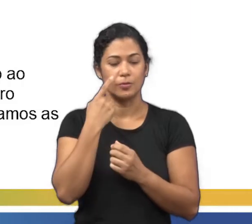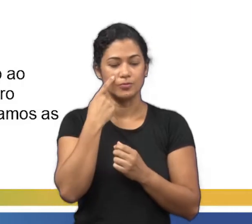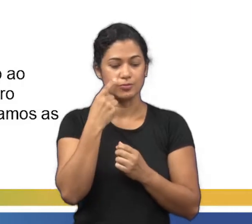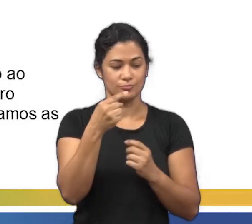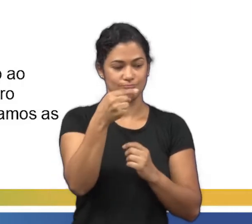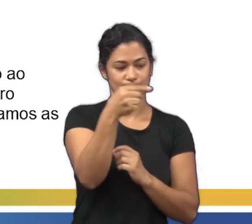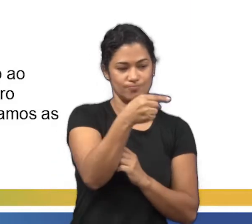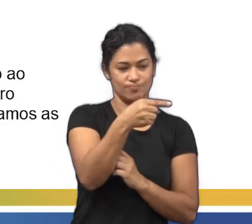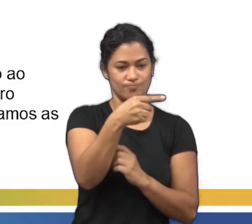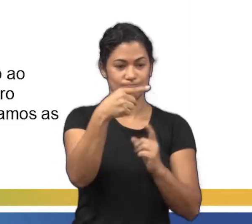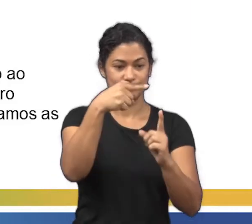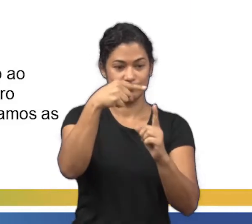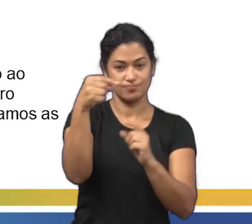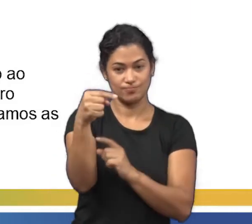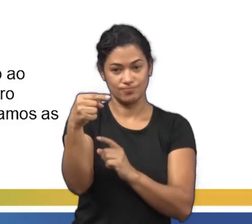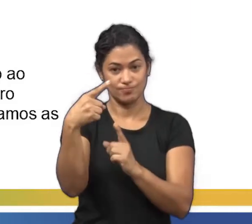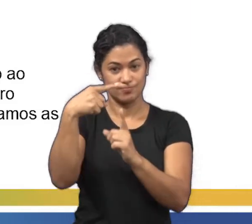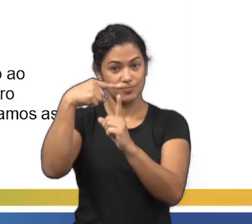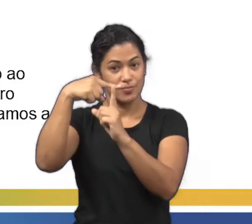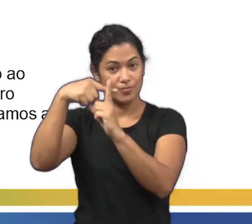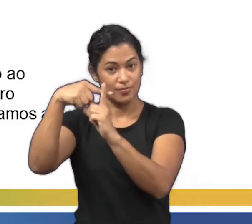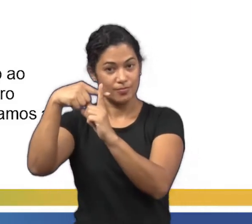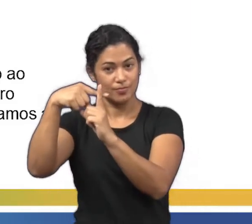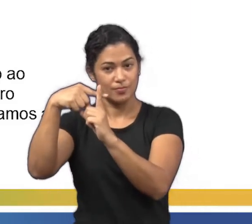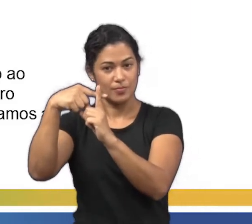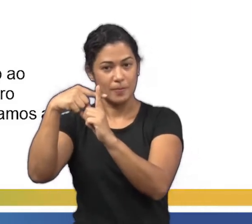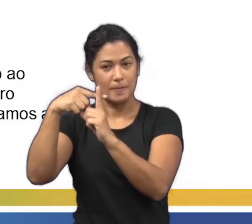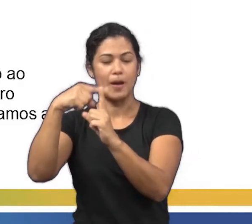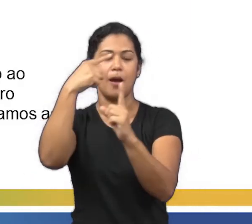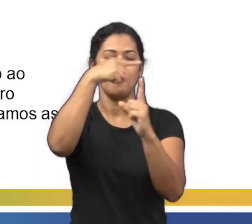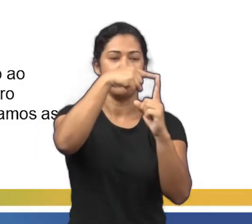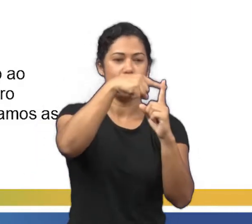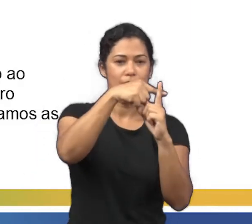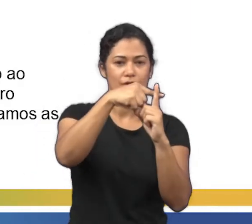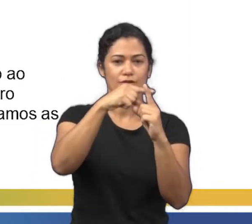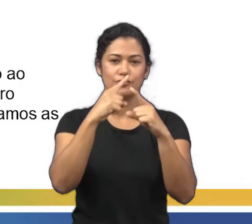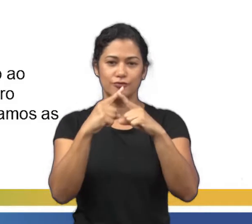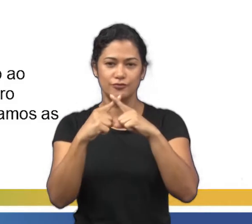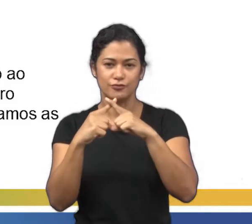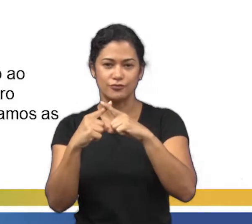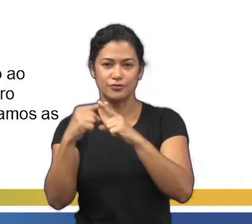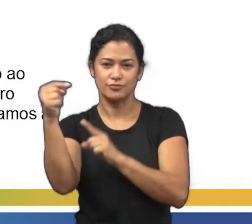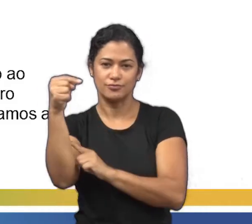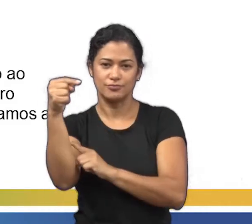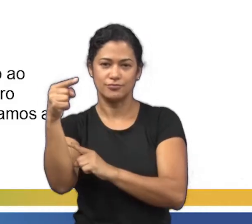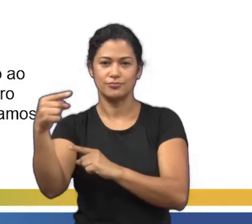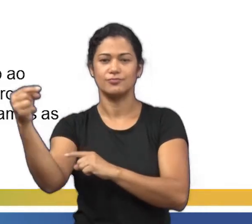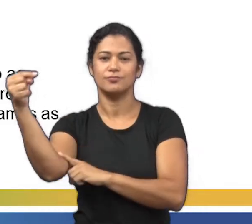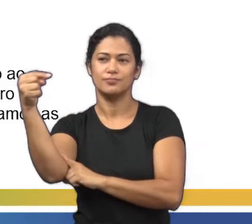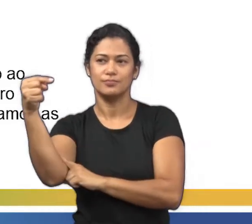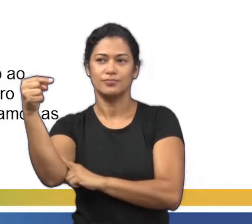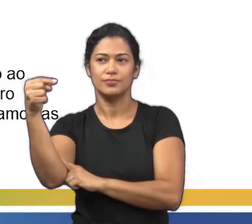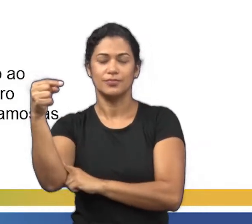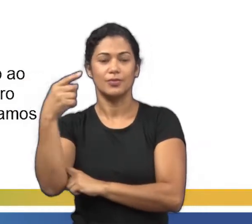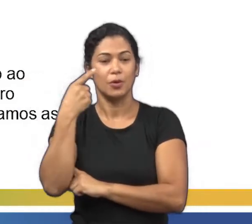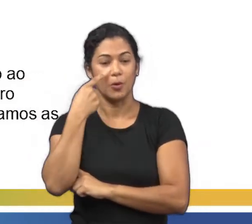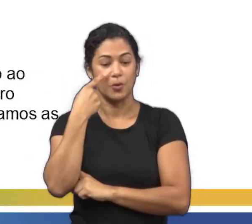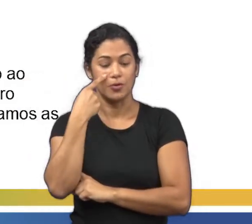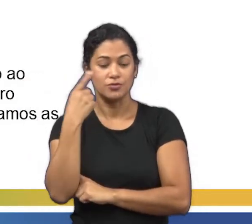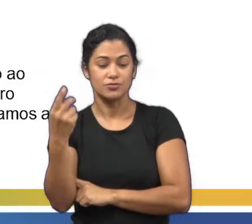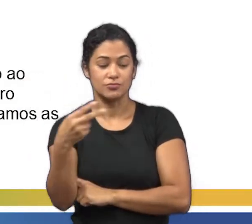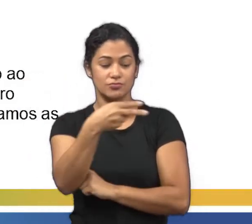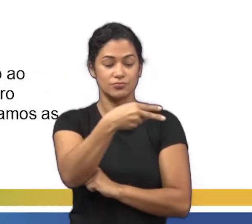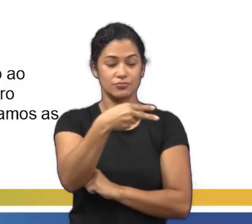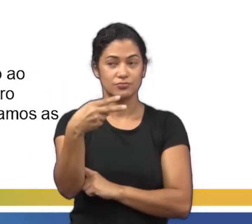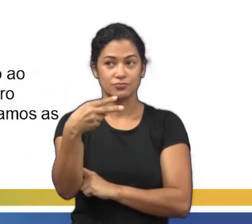menos, mais. Mais com menos, menos. E menos com menos, mais. Então, no final de